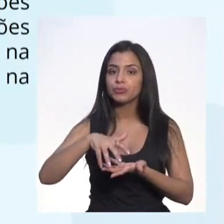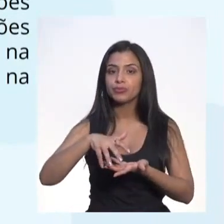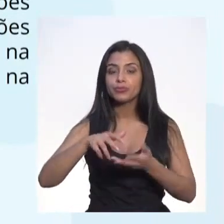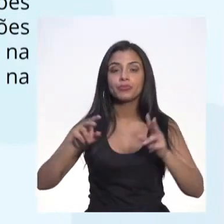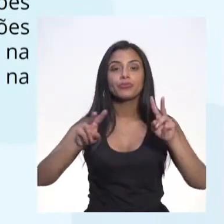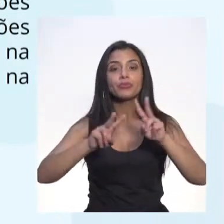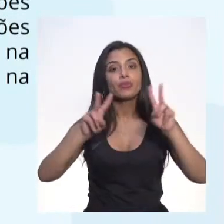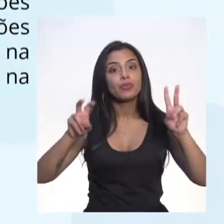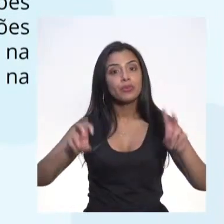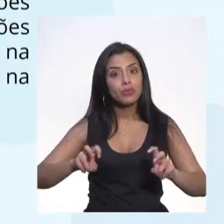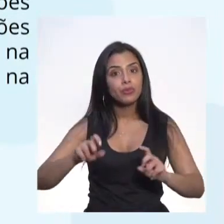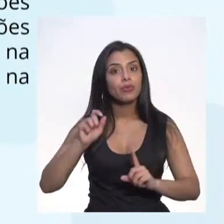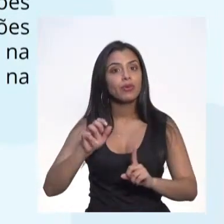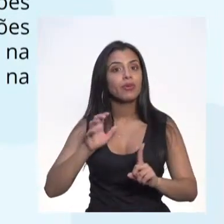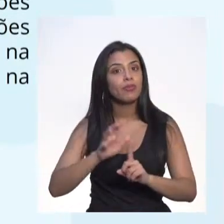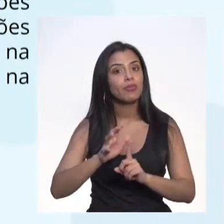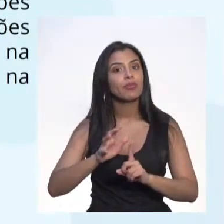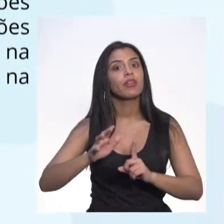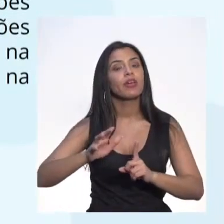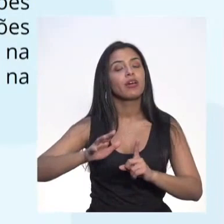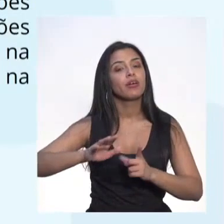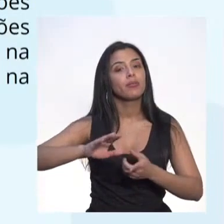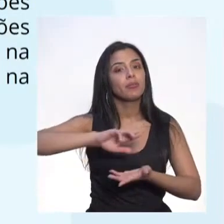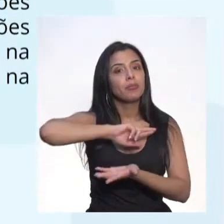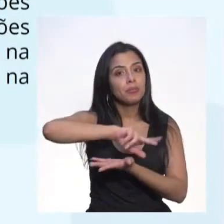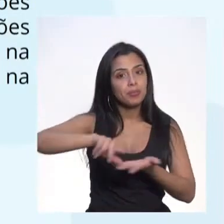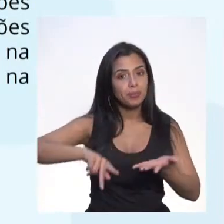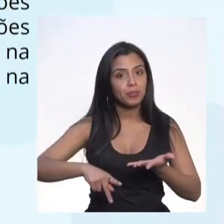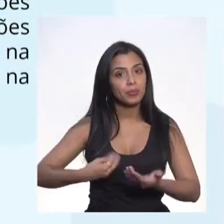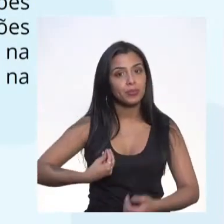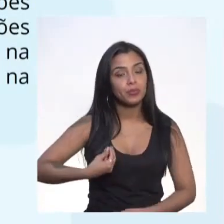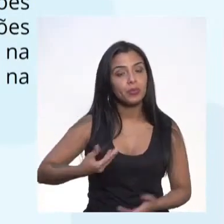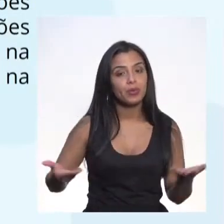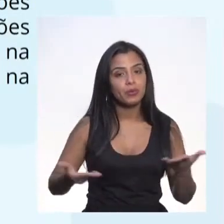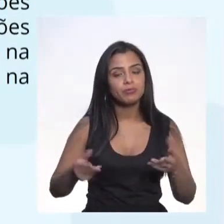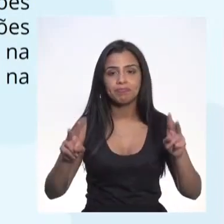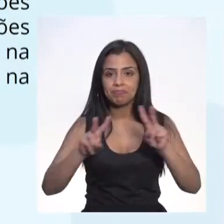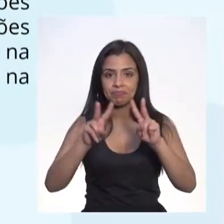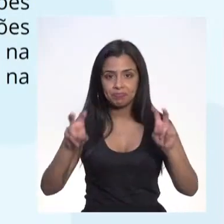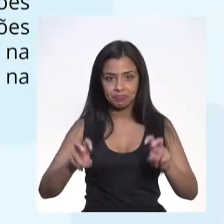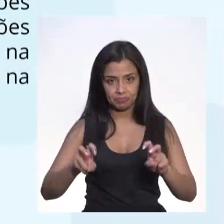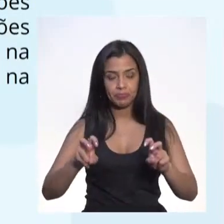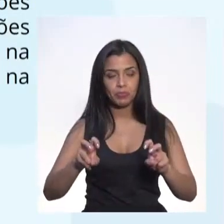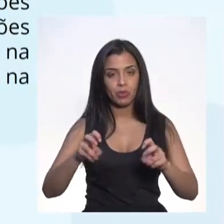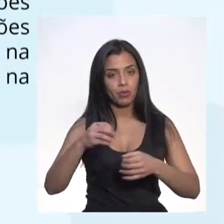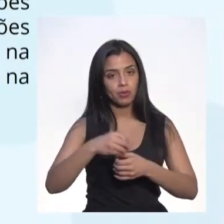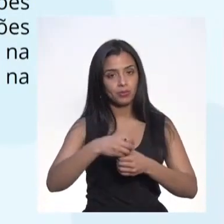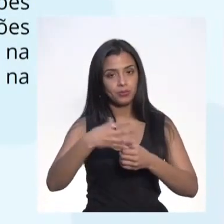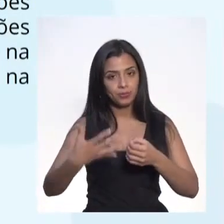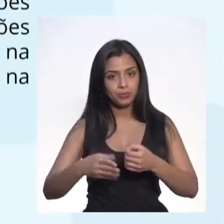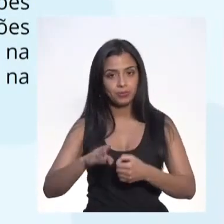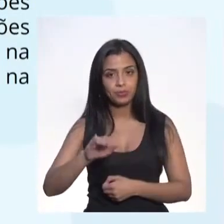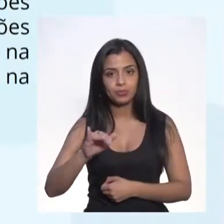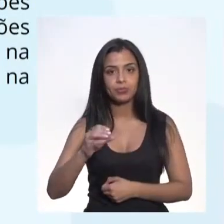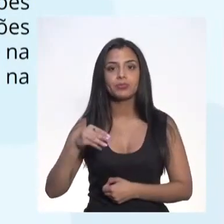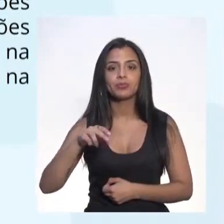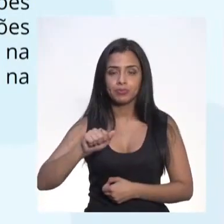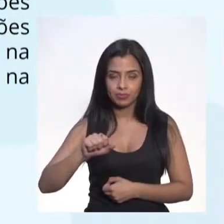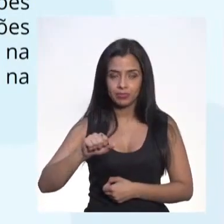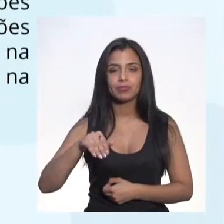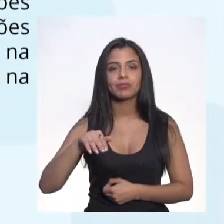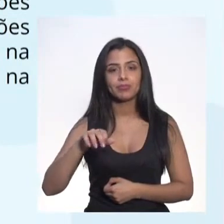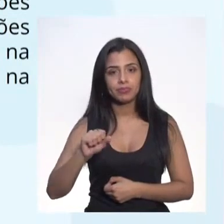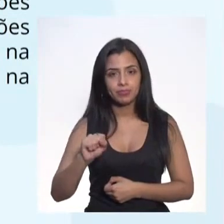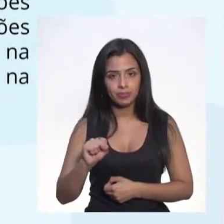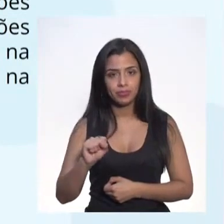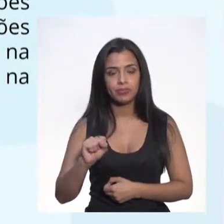elemento que influi na biodiversidade do tempo presente. Temas e conteúdo: os biomas terrestres, clima